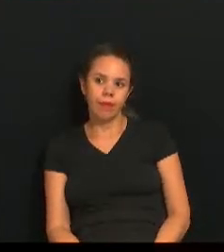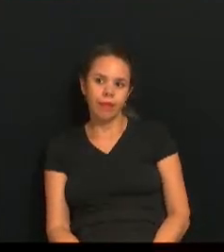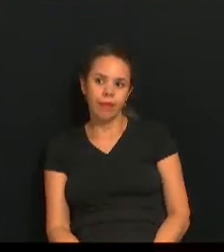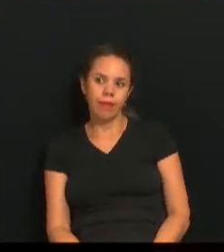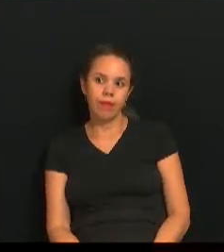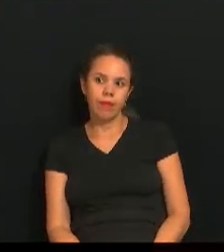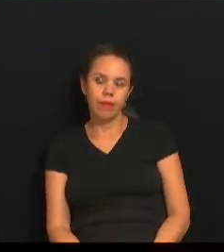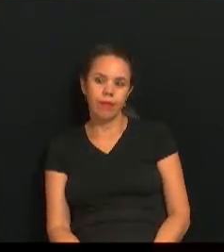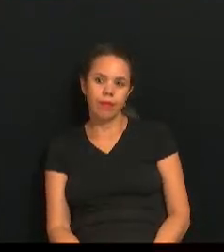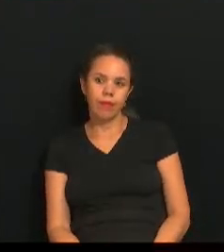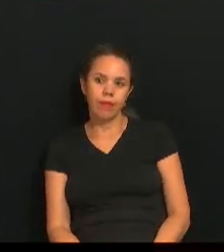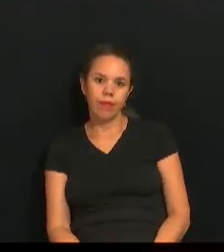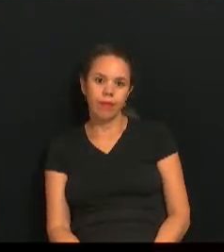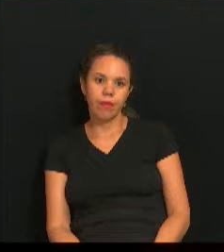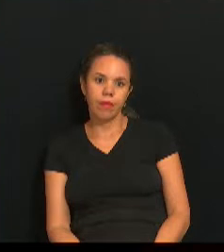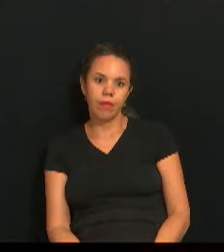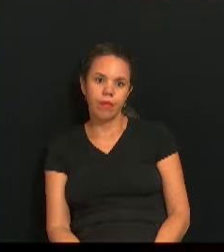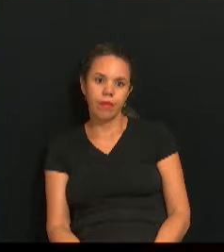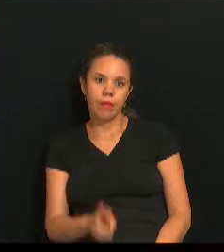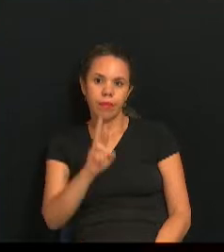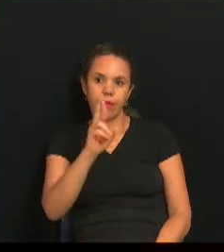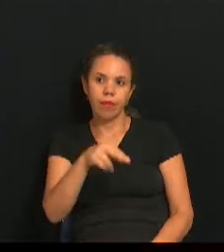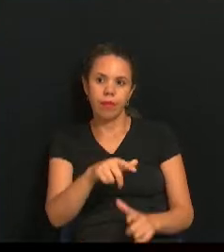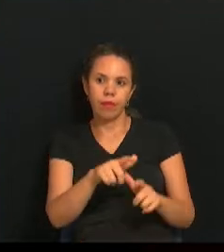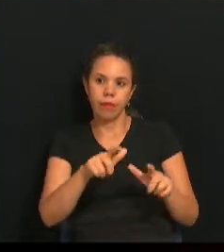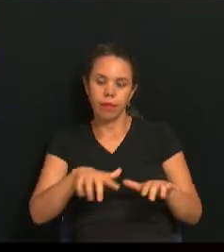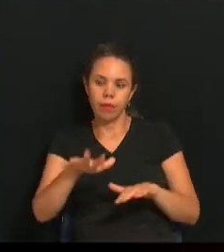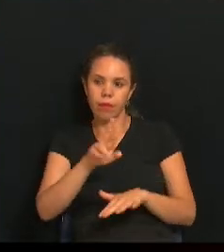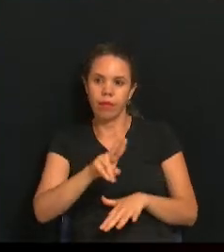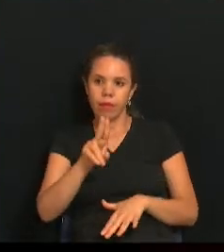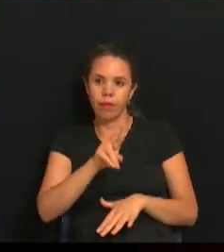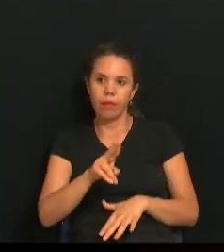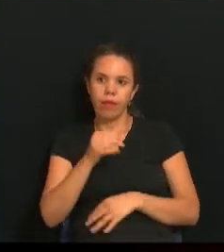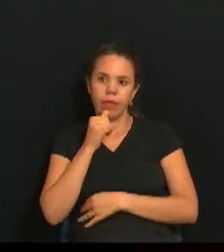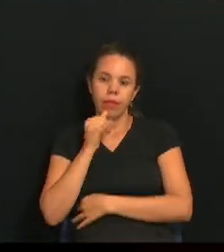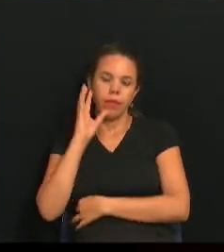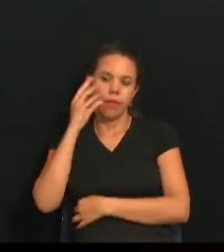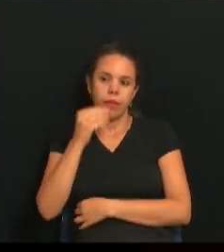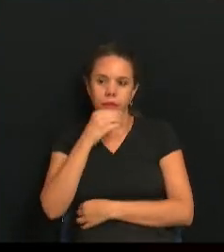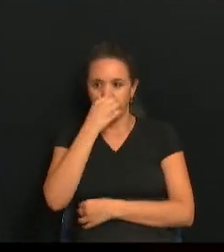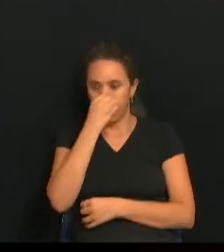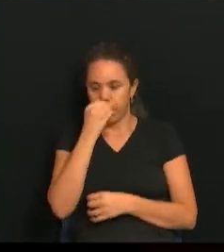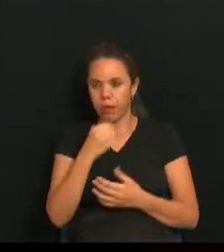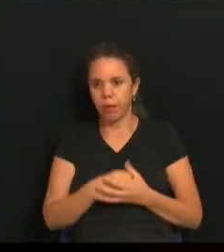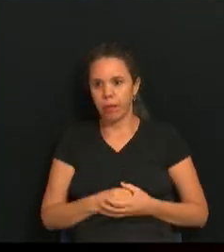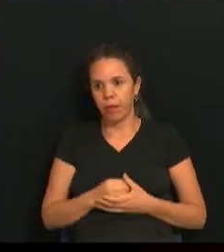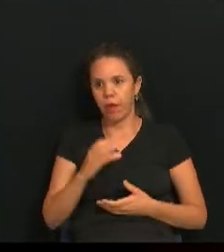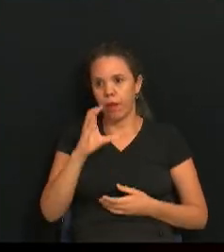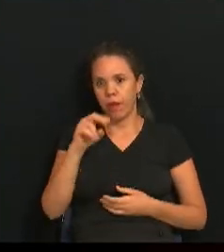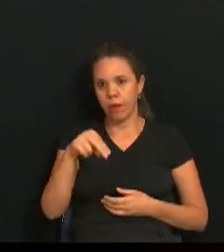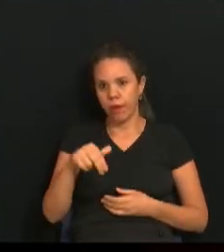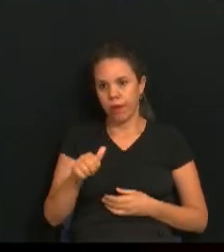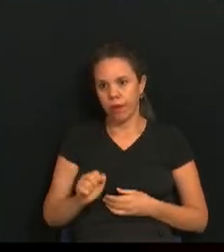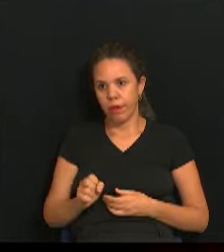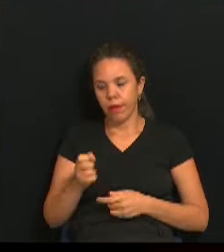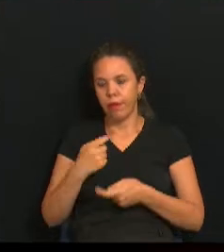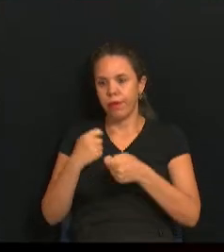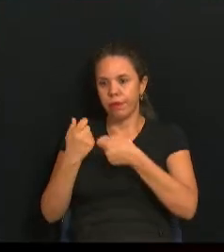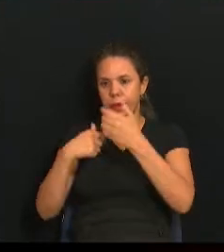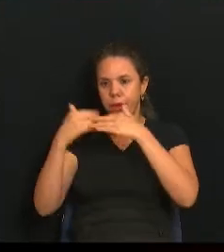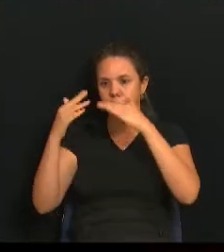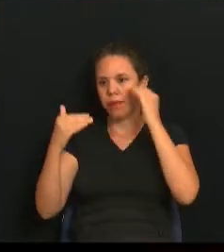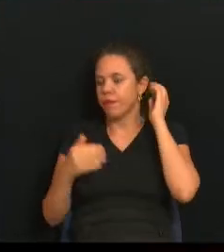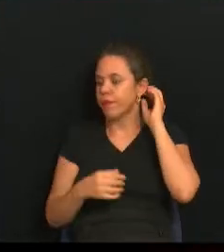E em razão dessas ocupações, os usos a gente pode compreender como os quinais das atividades econômicas que serão desenvolvidas. Então,